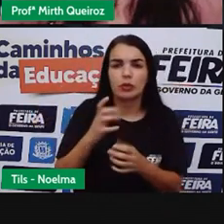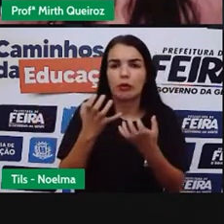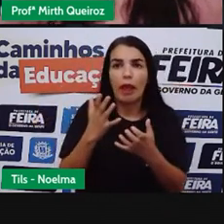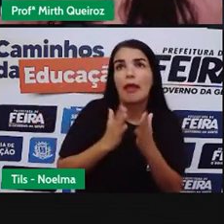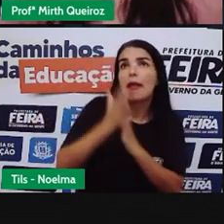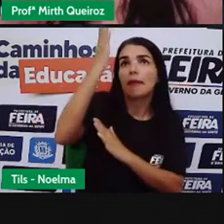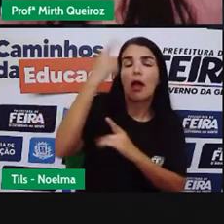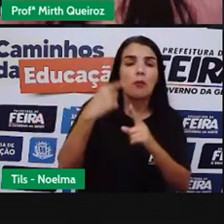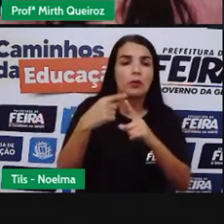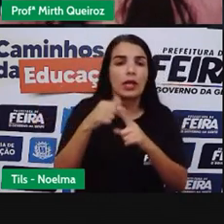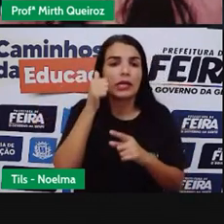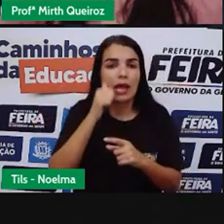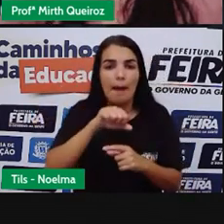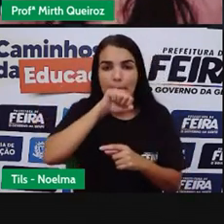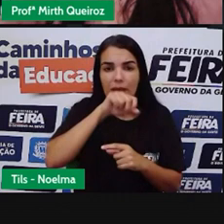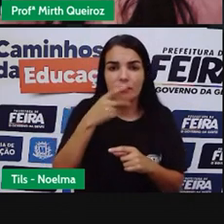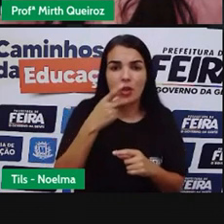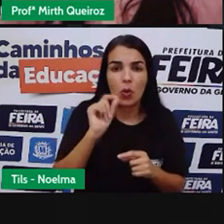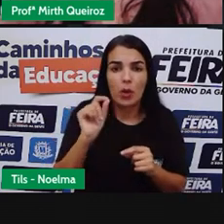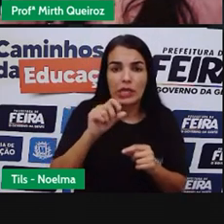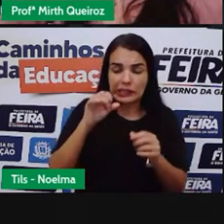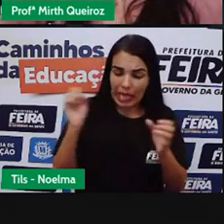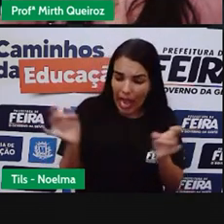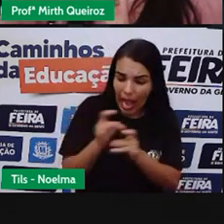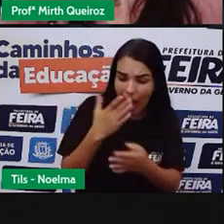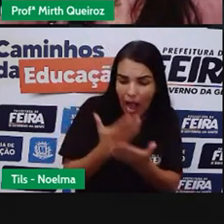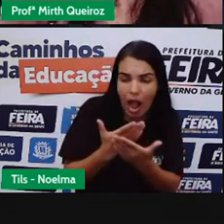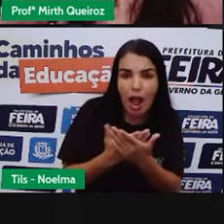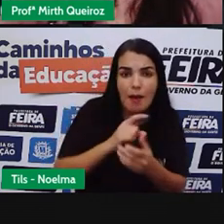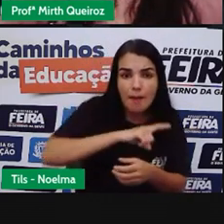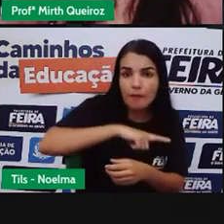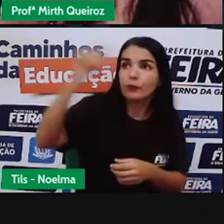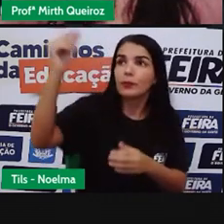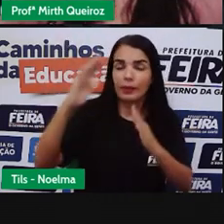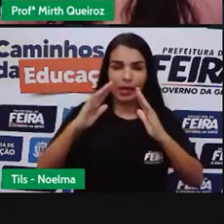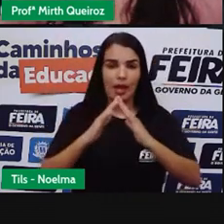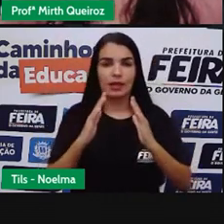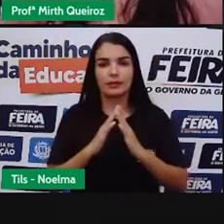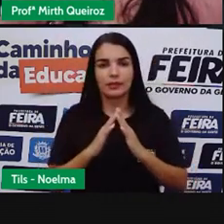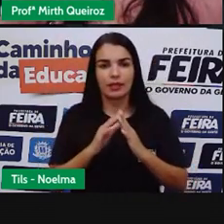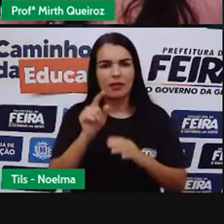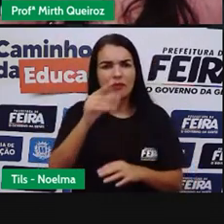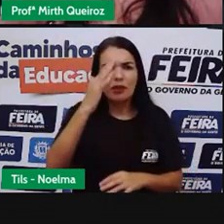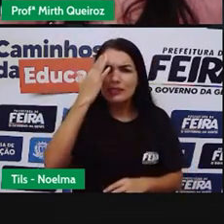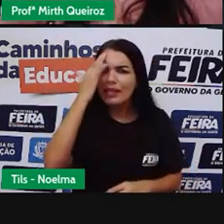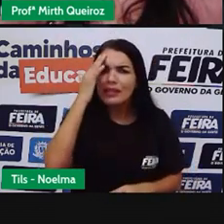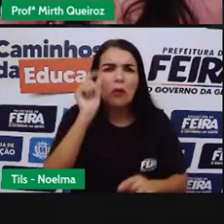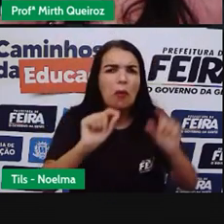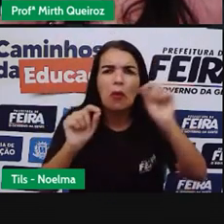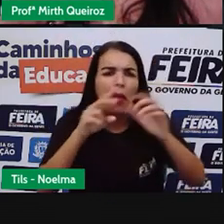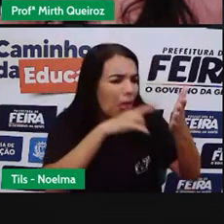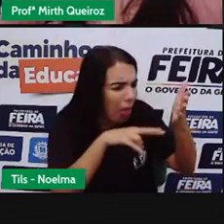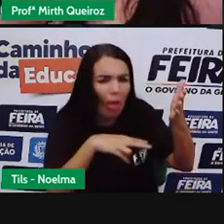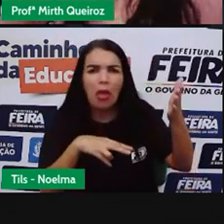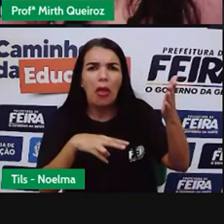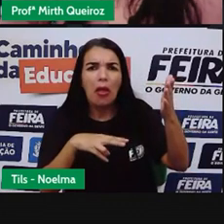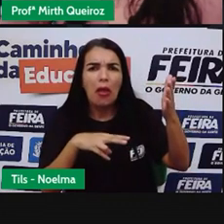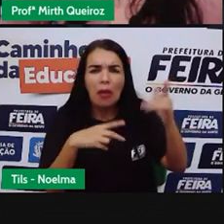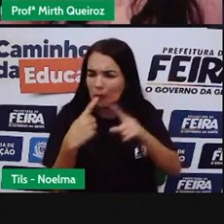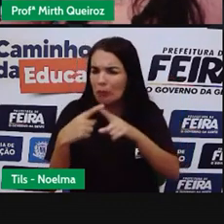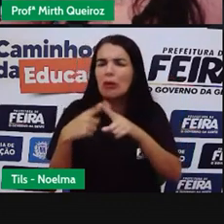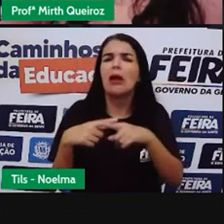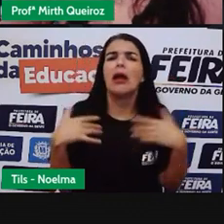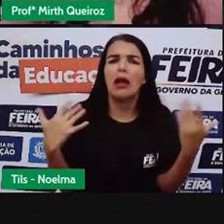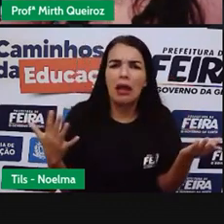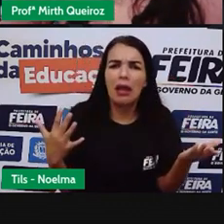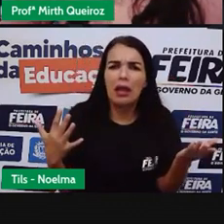que a mãe disse que assim que a aula acabasse, ele fosse direto para casa. Você entendeu o que leu? Eu acredito